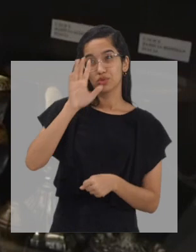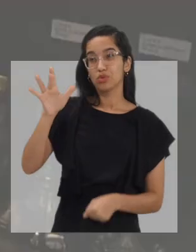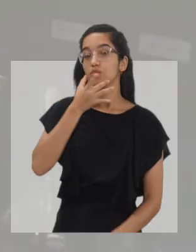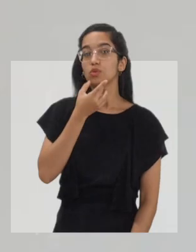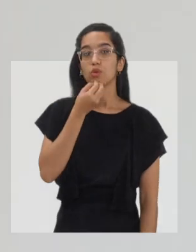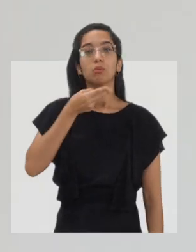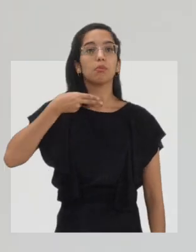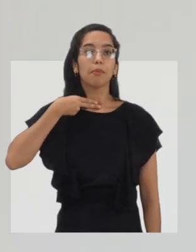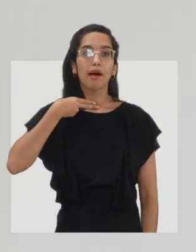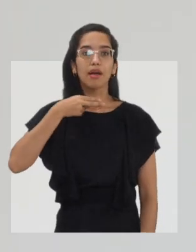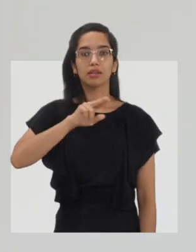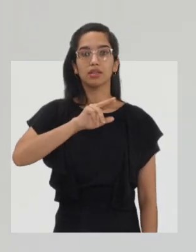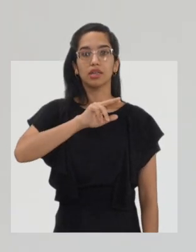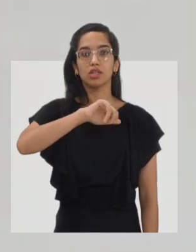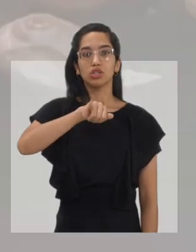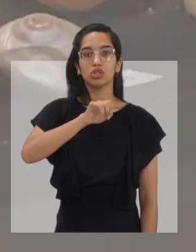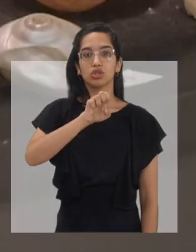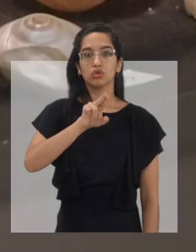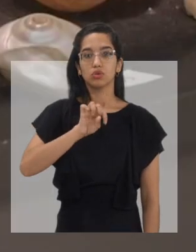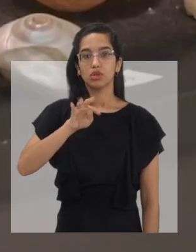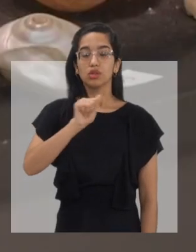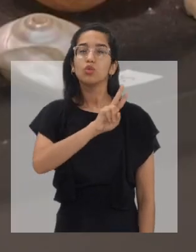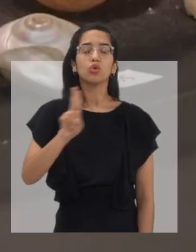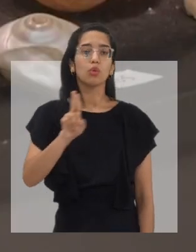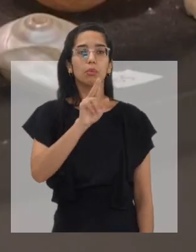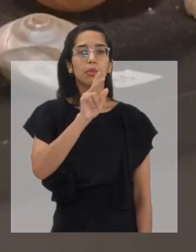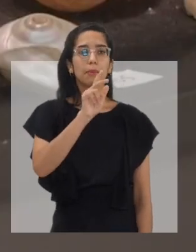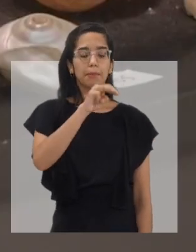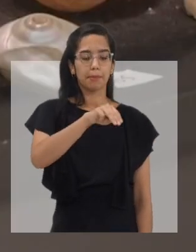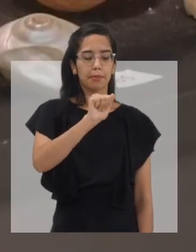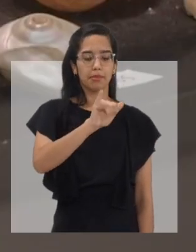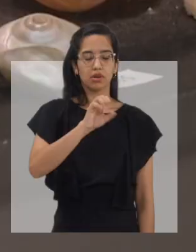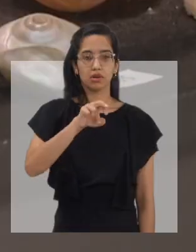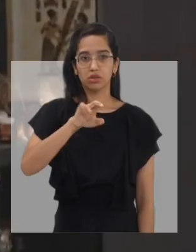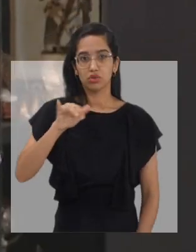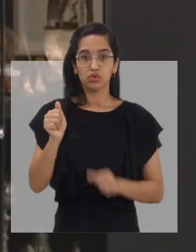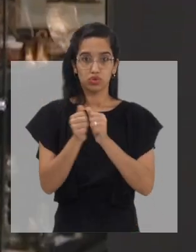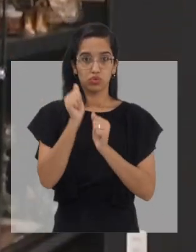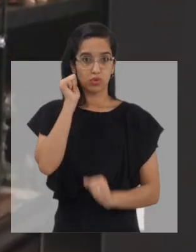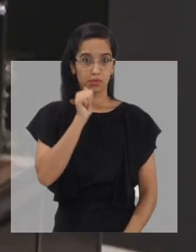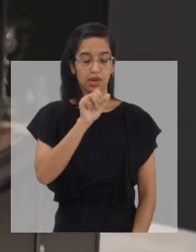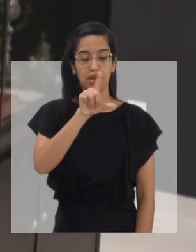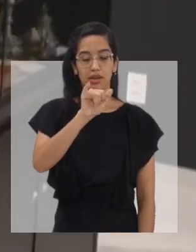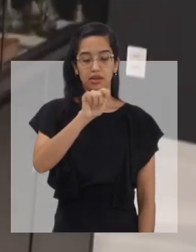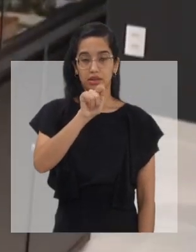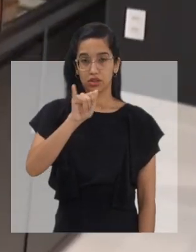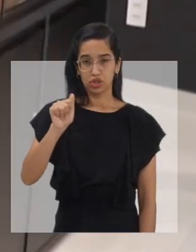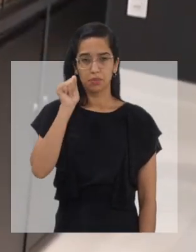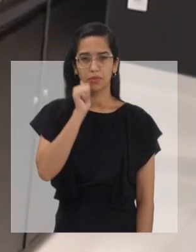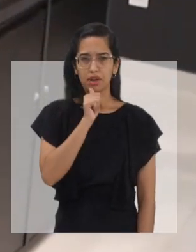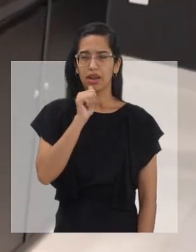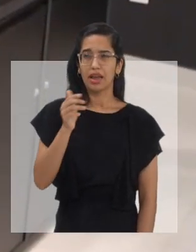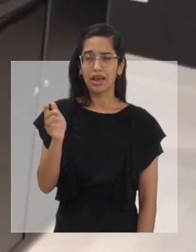jesuíta, padre Pedro Maione, que juntamente com Dona Lígia Martins, uma senhora que desde o início esteve